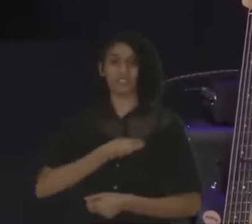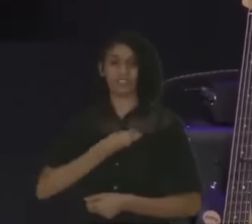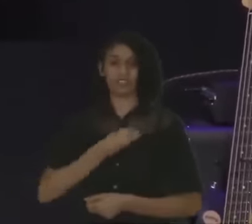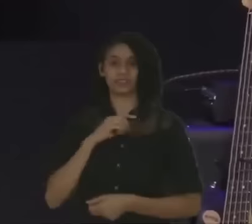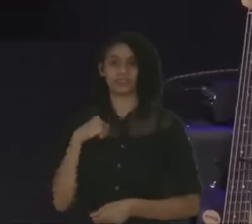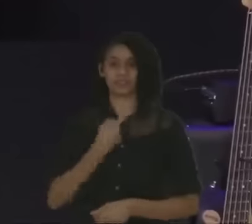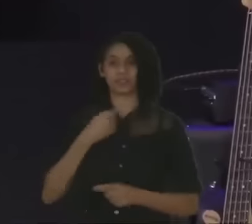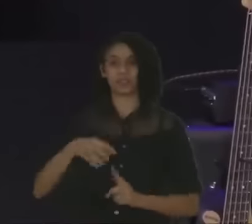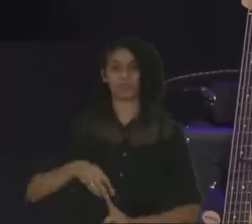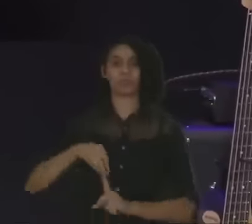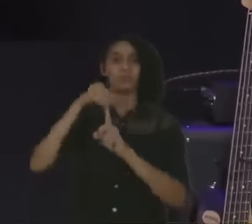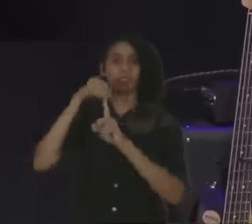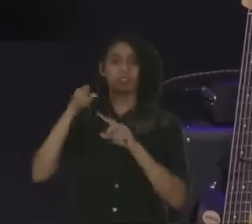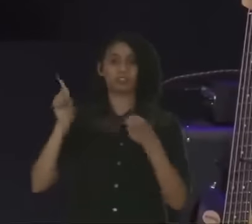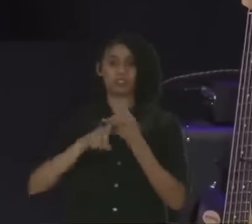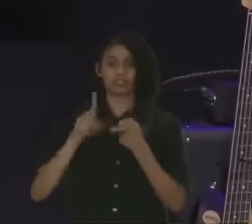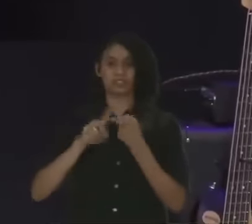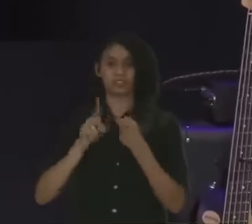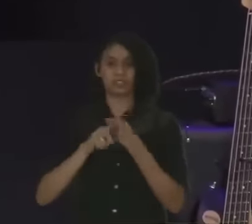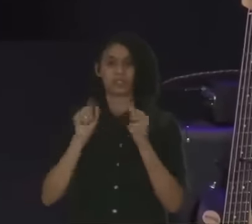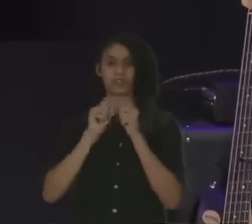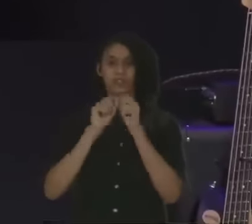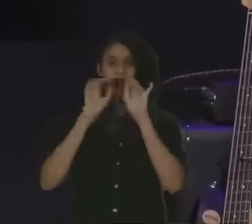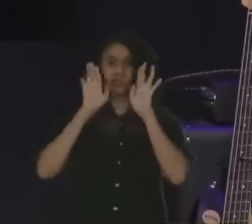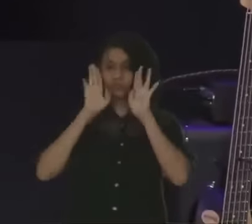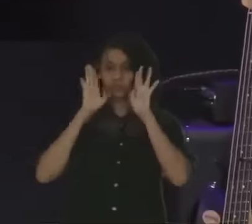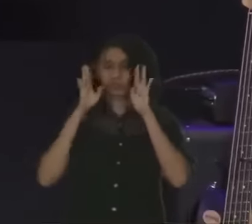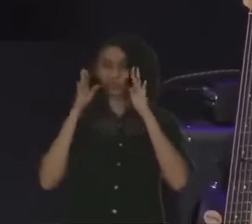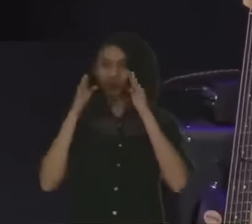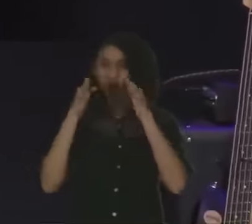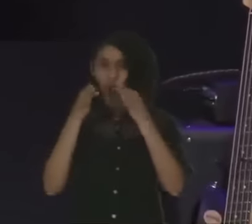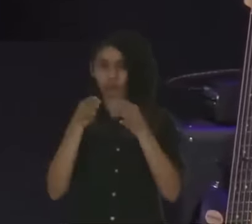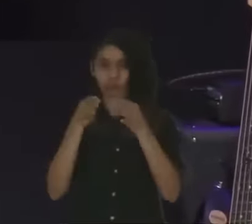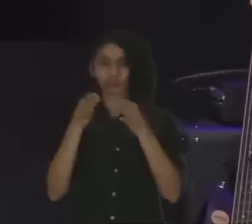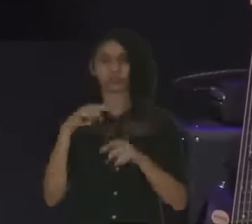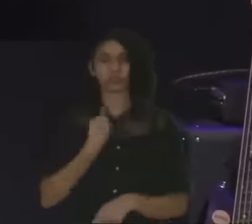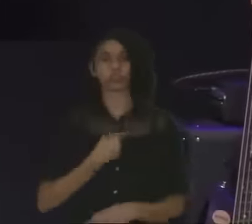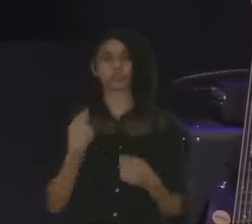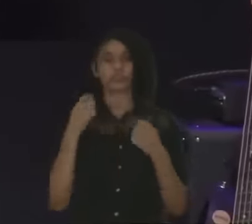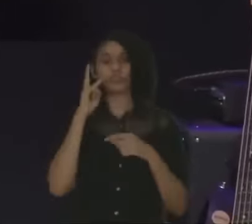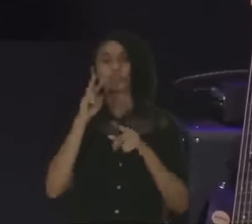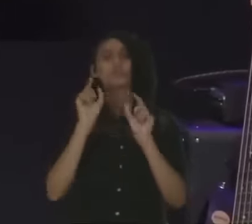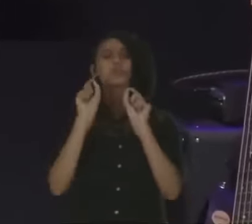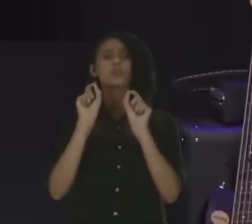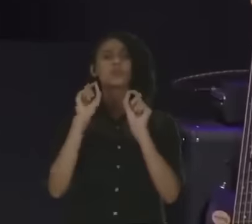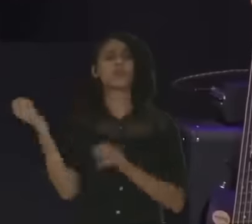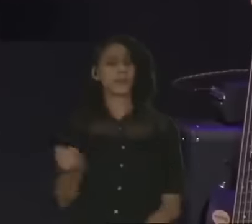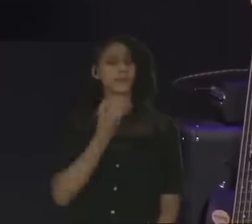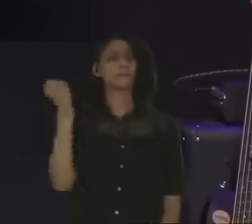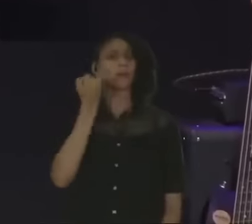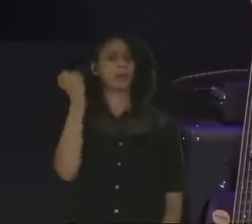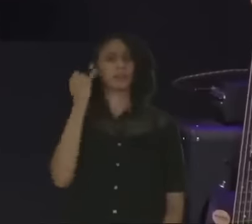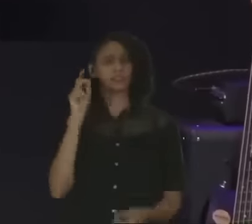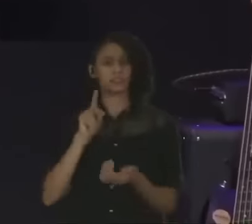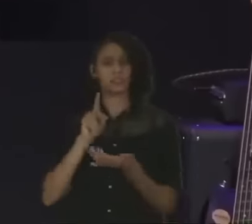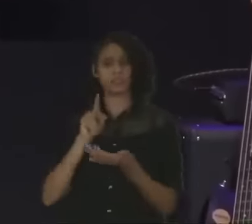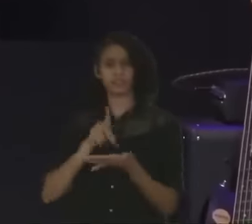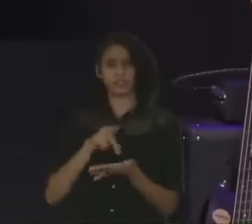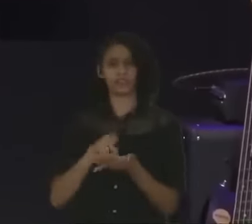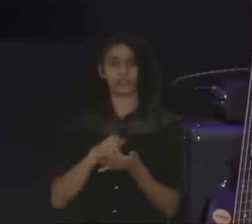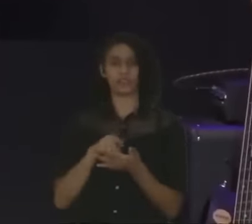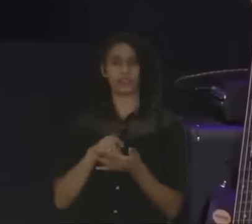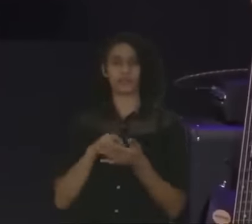prioridades a funila na nossa visão nos dá foco para aquilo que realmente é importante a Bíblia fala da mulher do